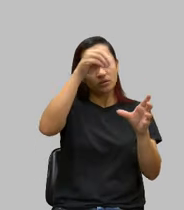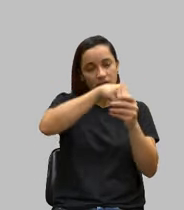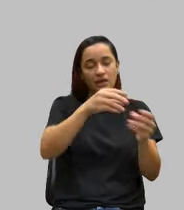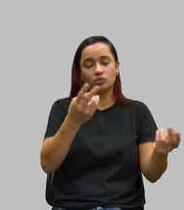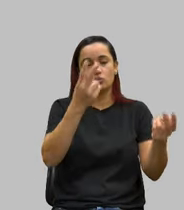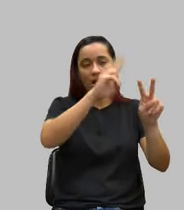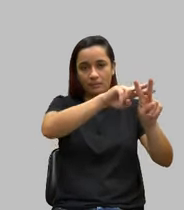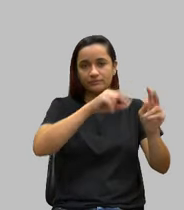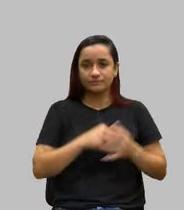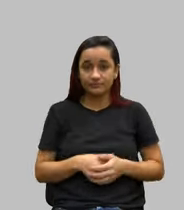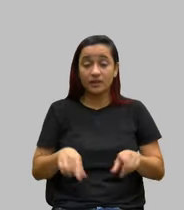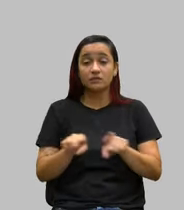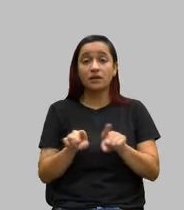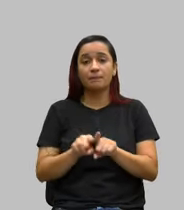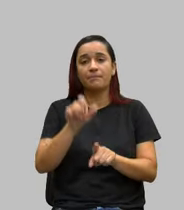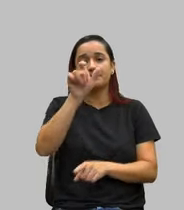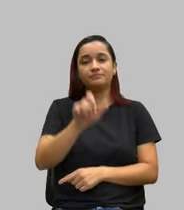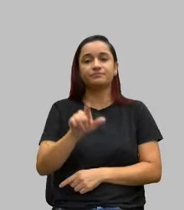Sen